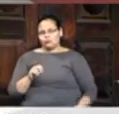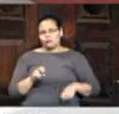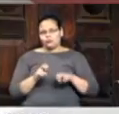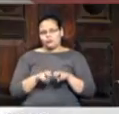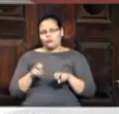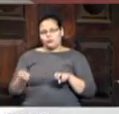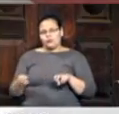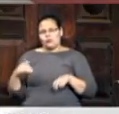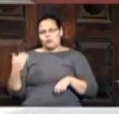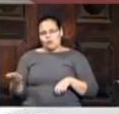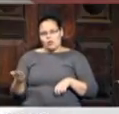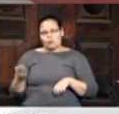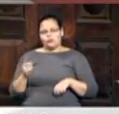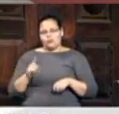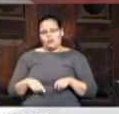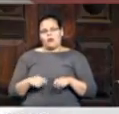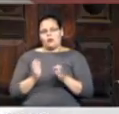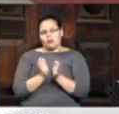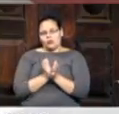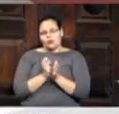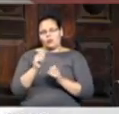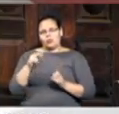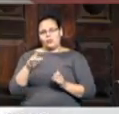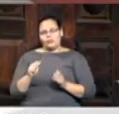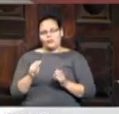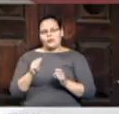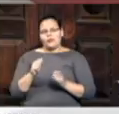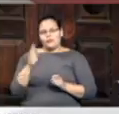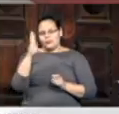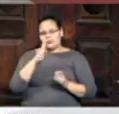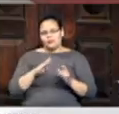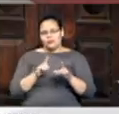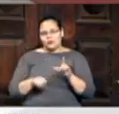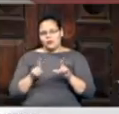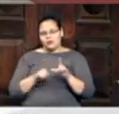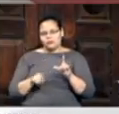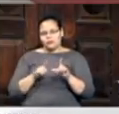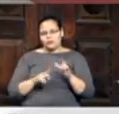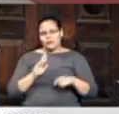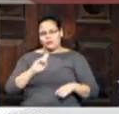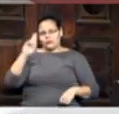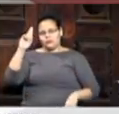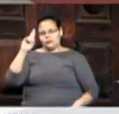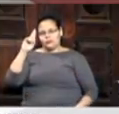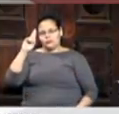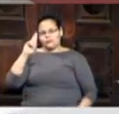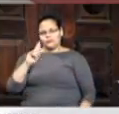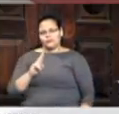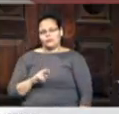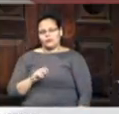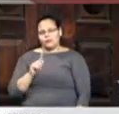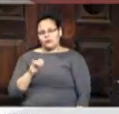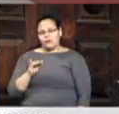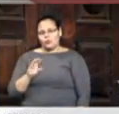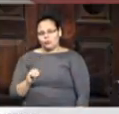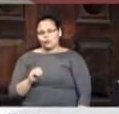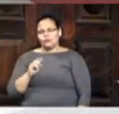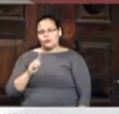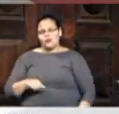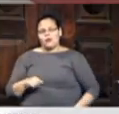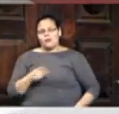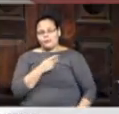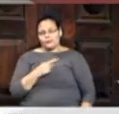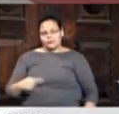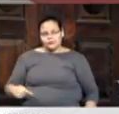da Academia Brasileira de Letras, representando a Academia Brasileira de Letras, Gerardo Holanda Cavalcante, e a presidente da